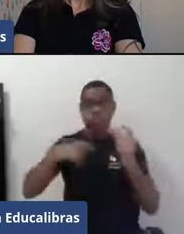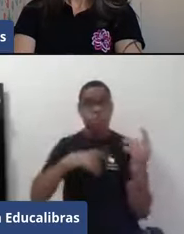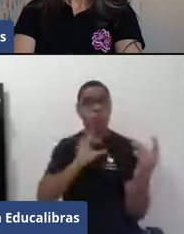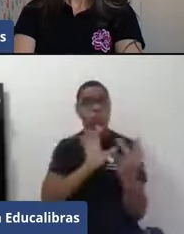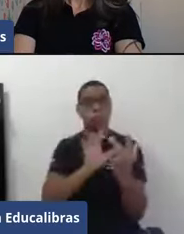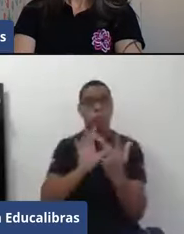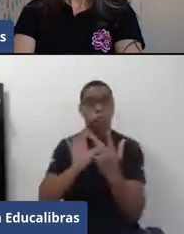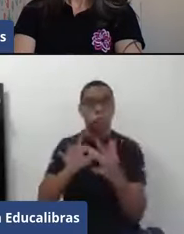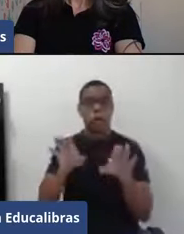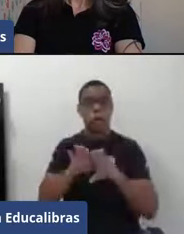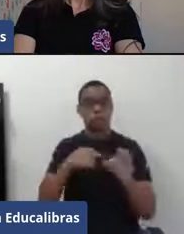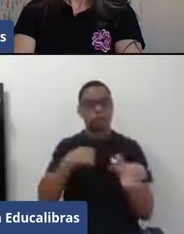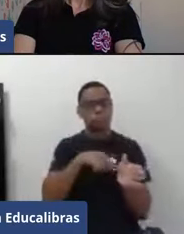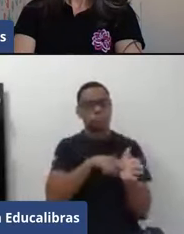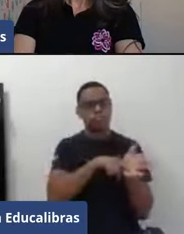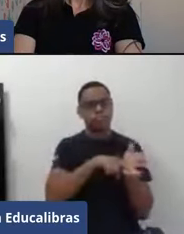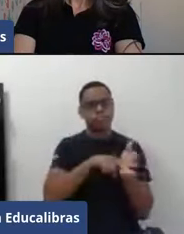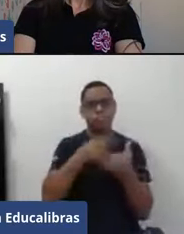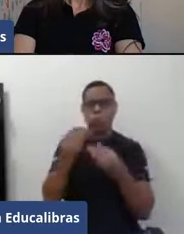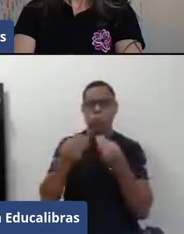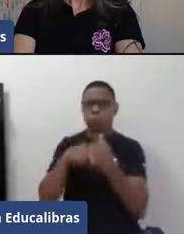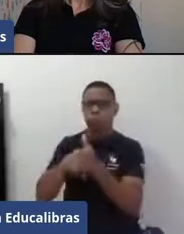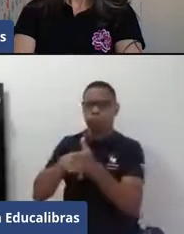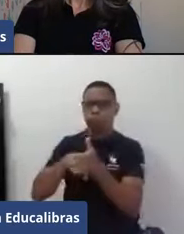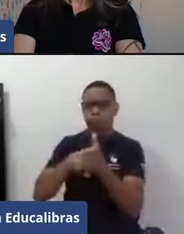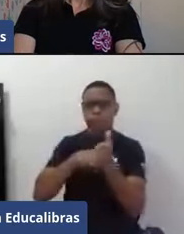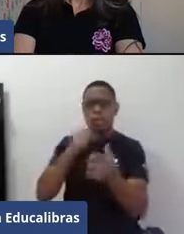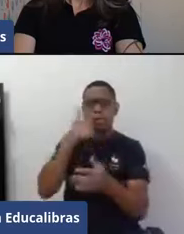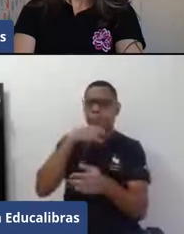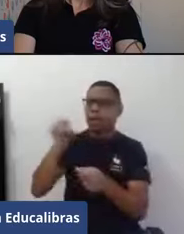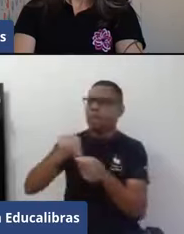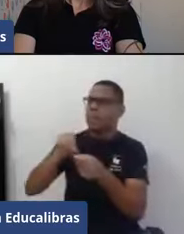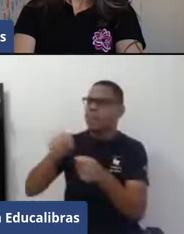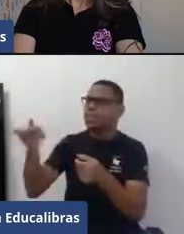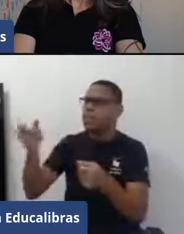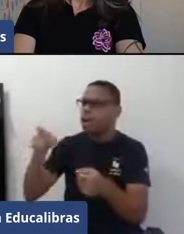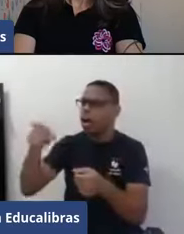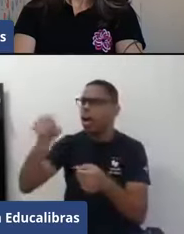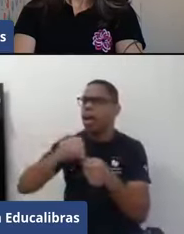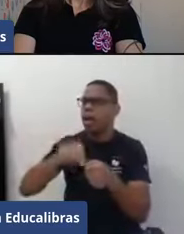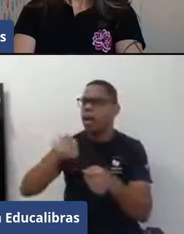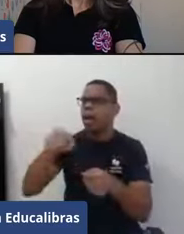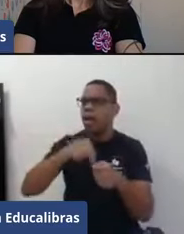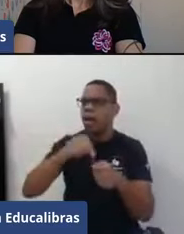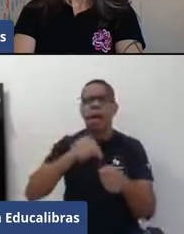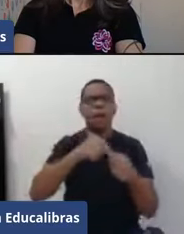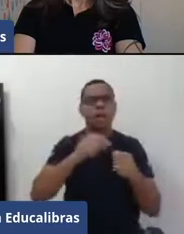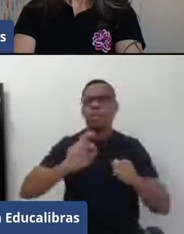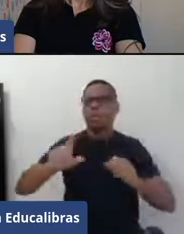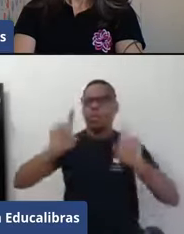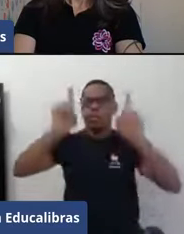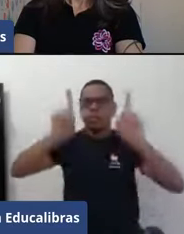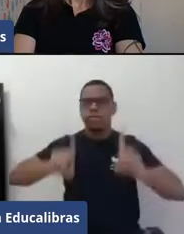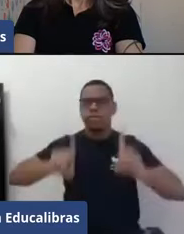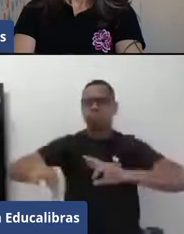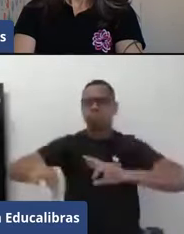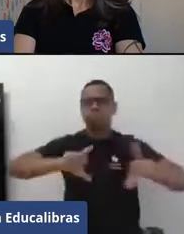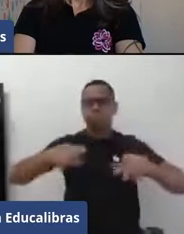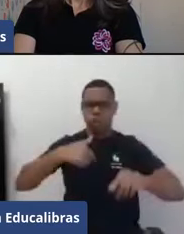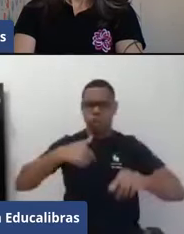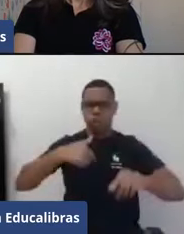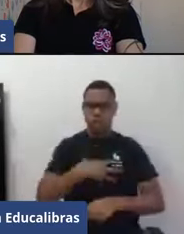a pesquisar, comecei a ver como é que as outras mães trabalham, quais as deficiências que têm, se só eu que tinha